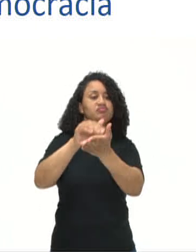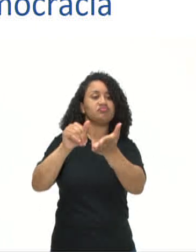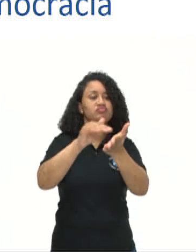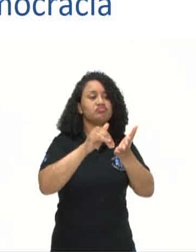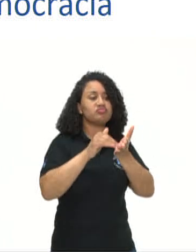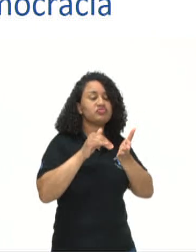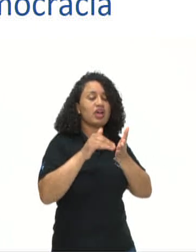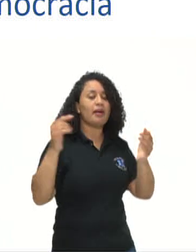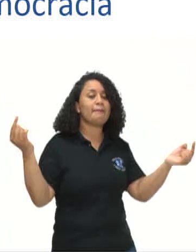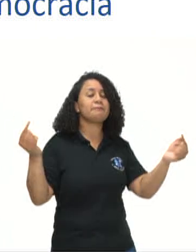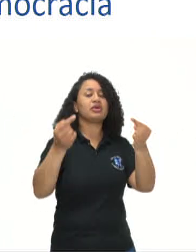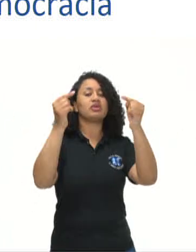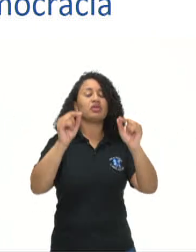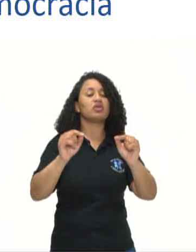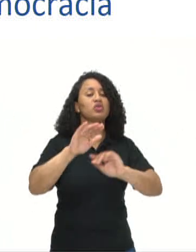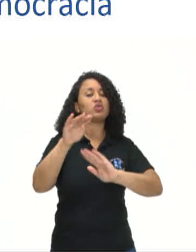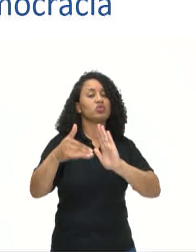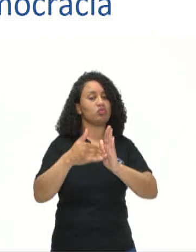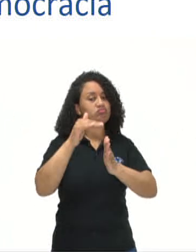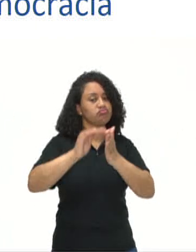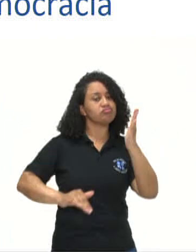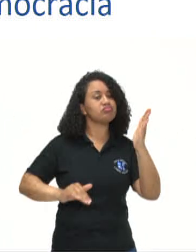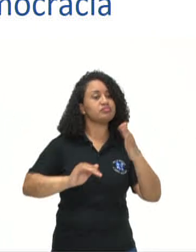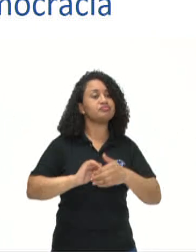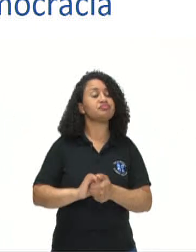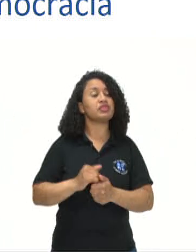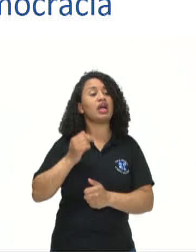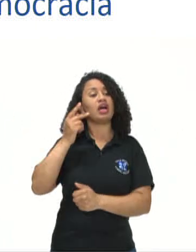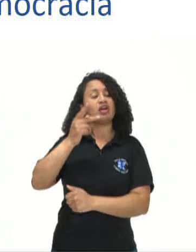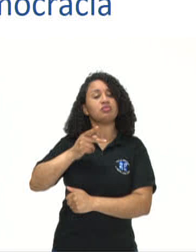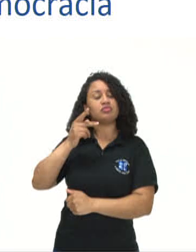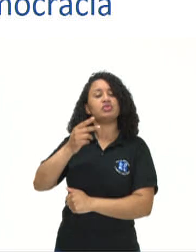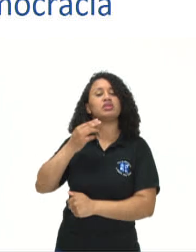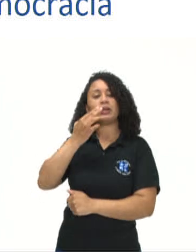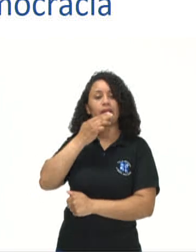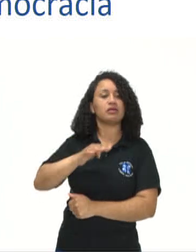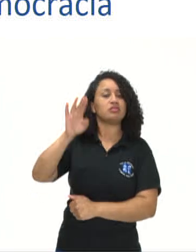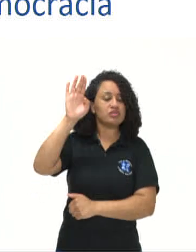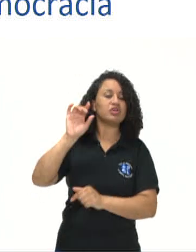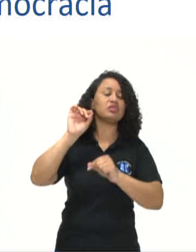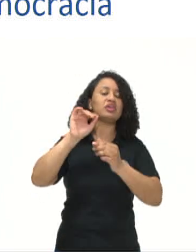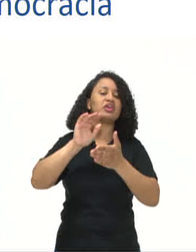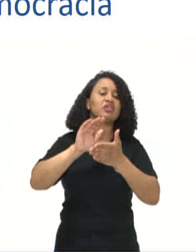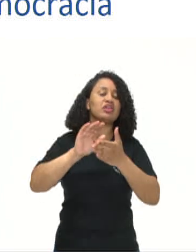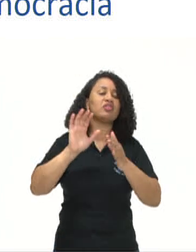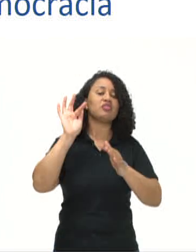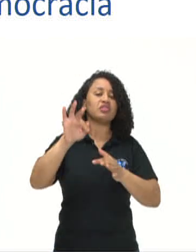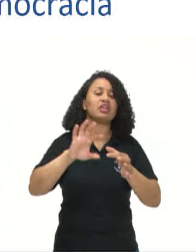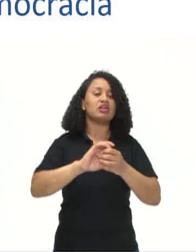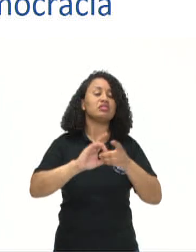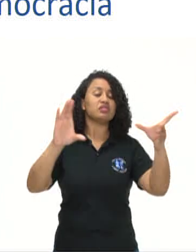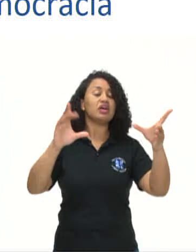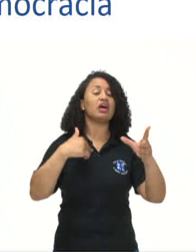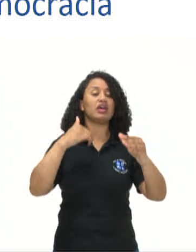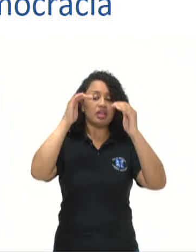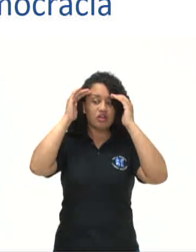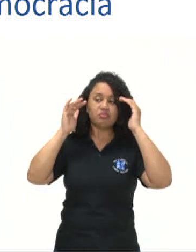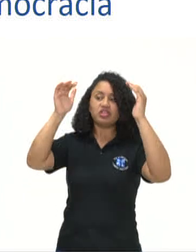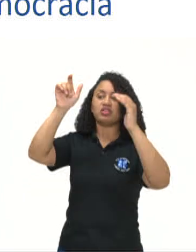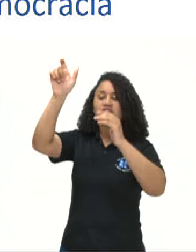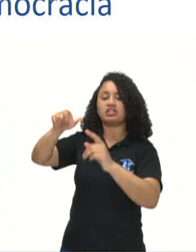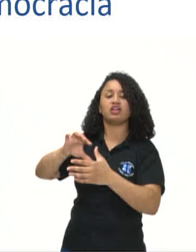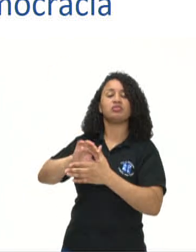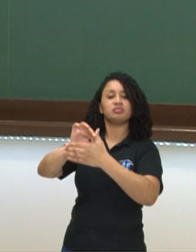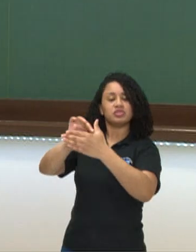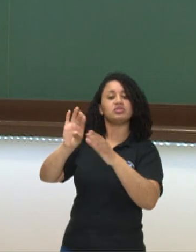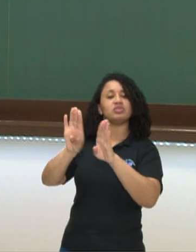eliminando os rivais por completo. A política nazista pregava o fim da democracia e a obediência a um líder e a um partido